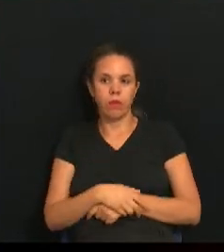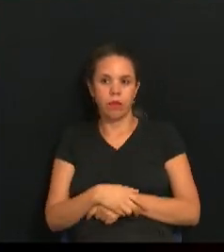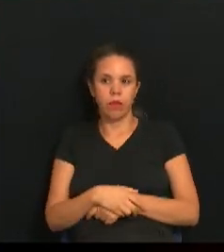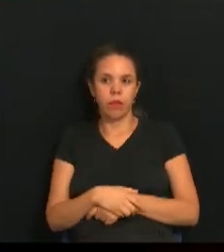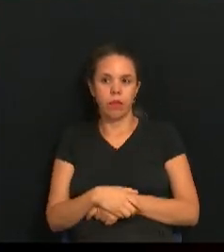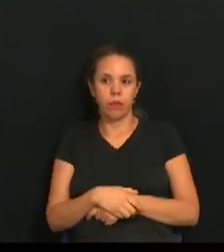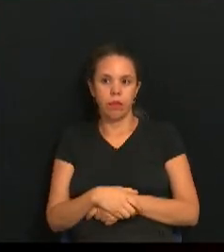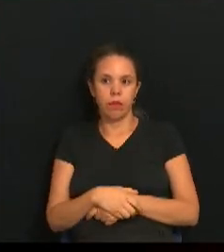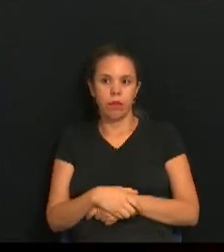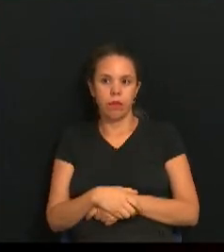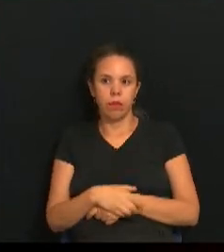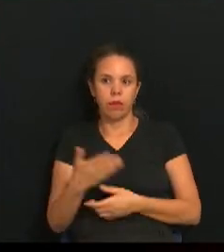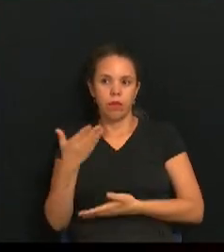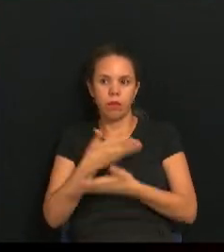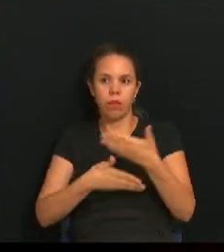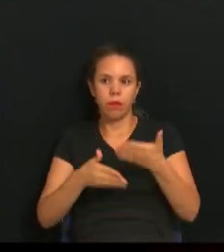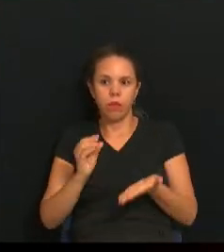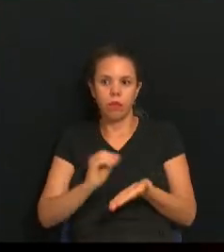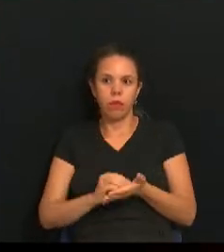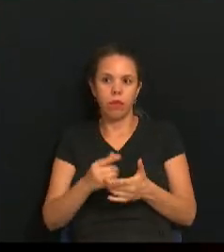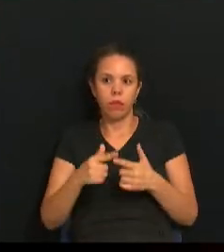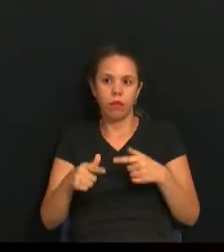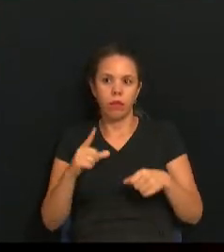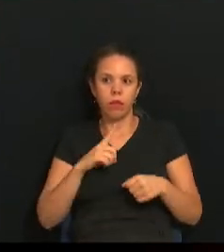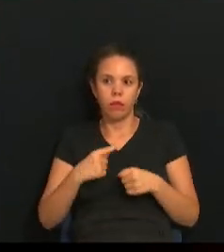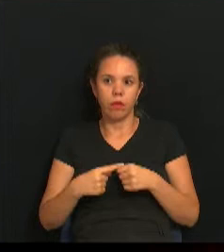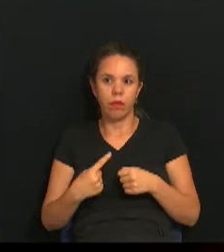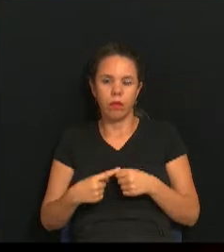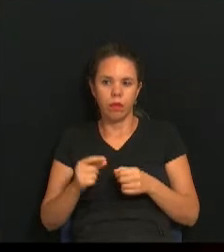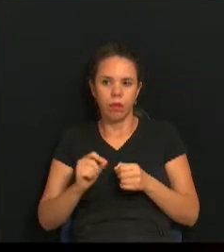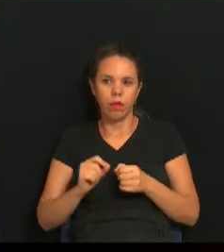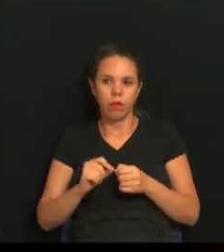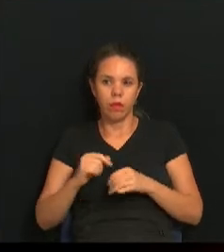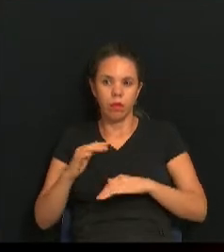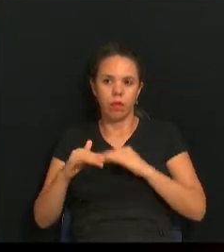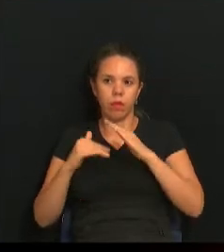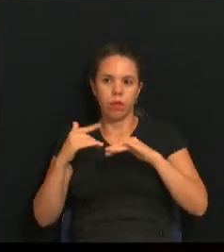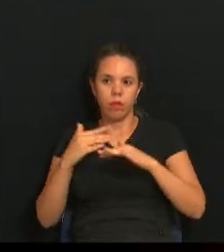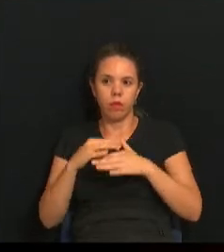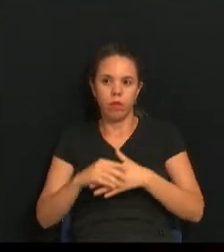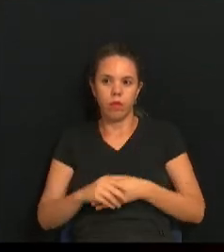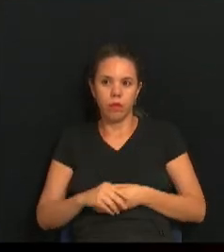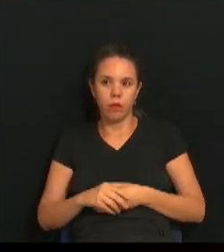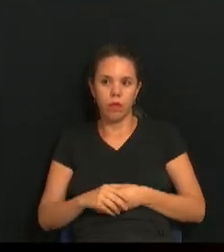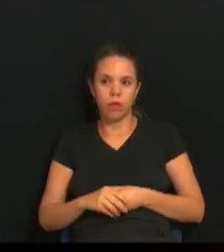atrapalhar o déficit habitacional do município e fazer com que a cidade se desenvolva.